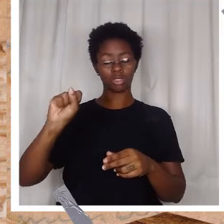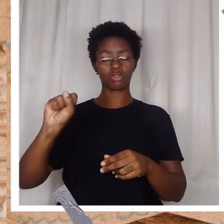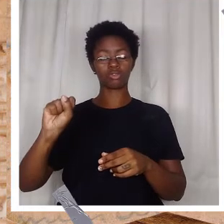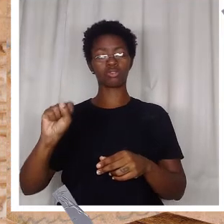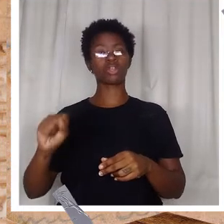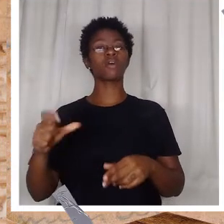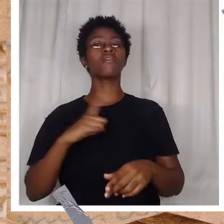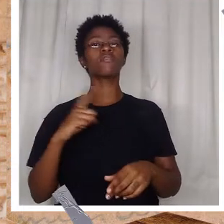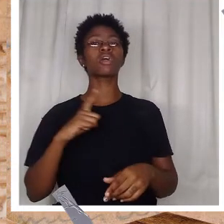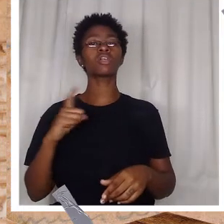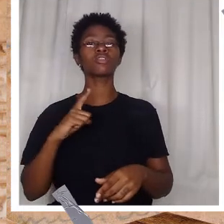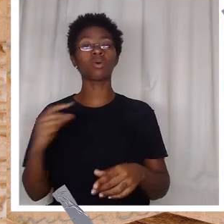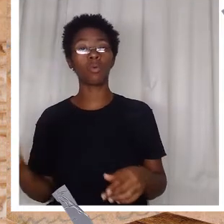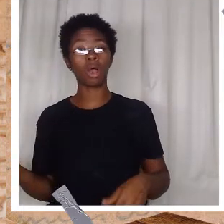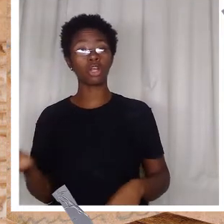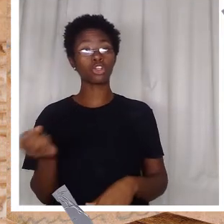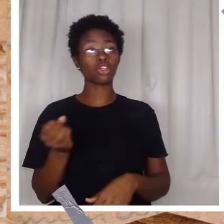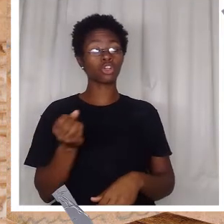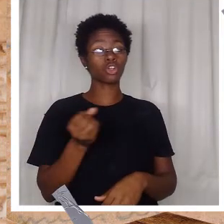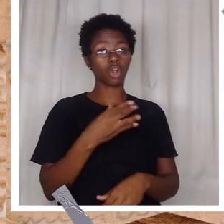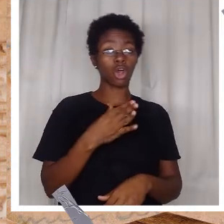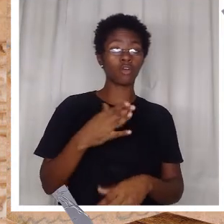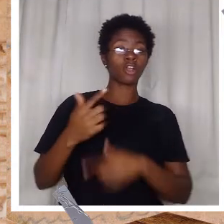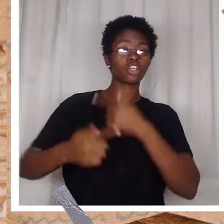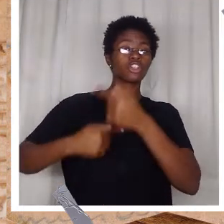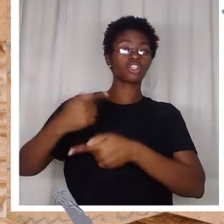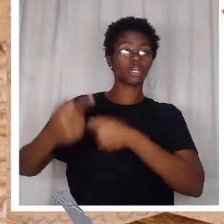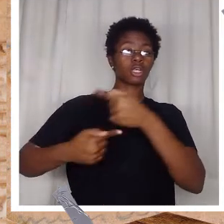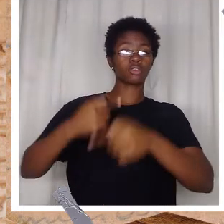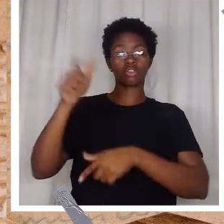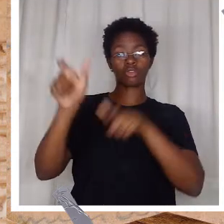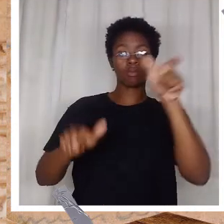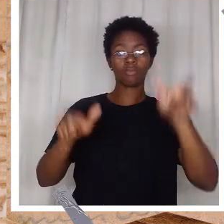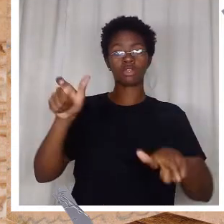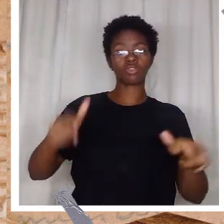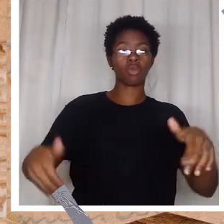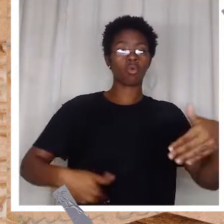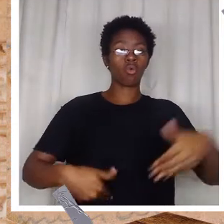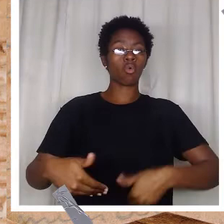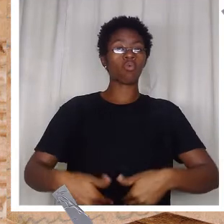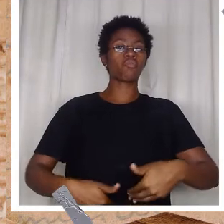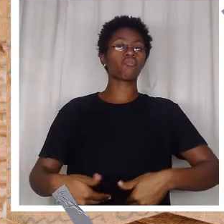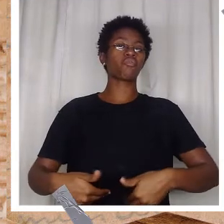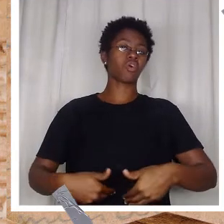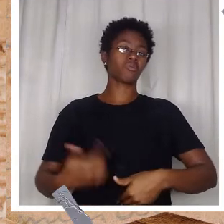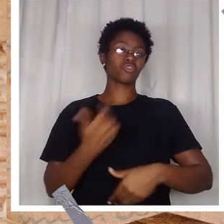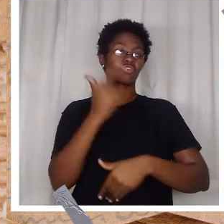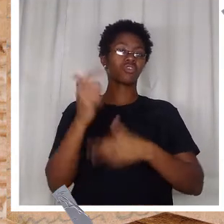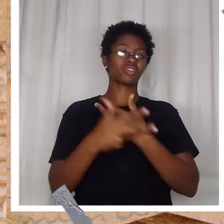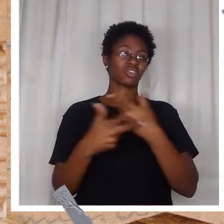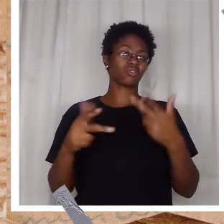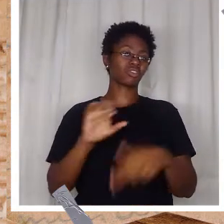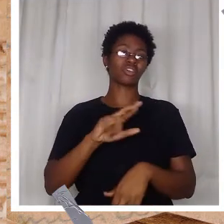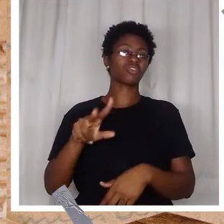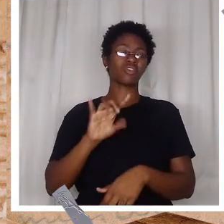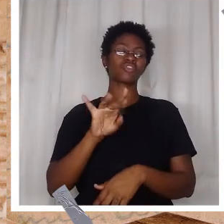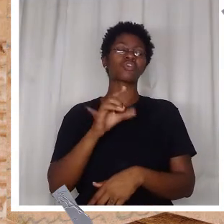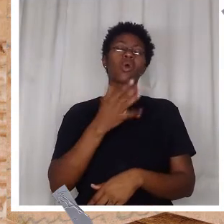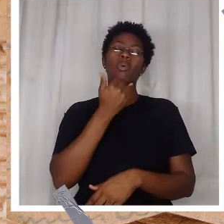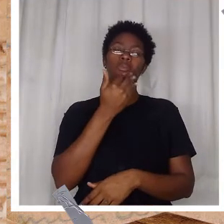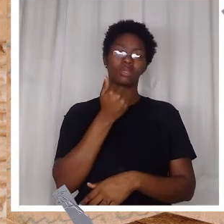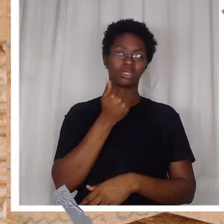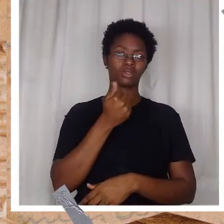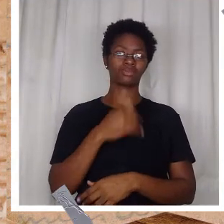sob a sua própria fome. Sim. Nós vamos descobrir a solução para a nossa fome. Sim. Sim, sim. Esperamos